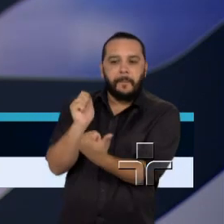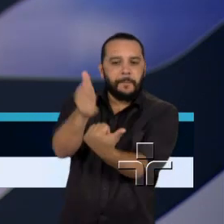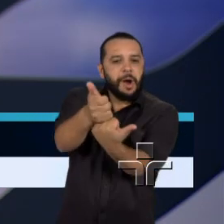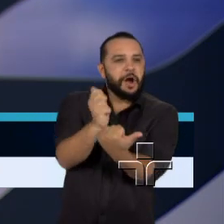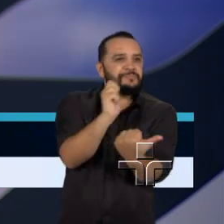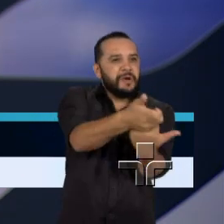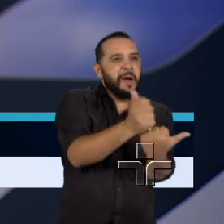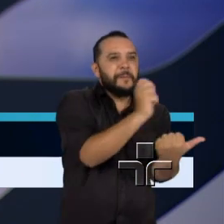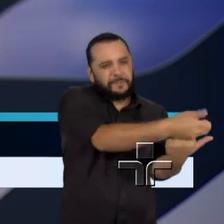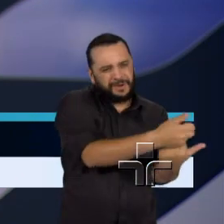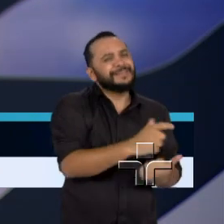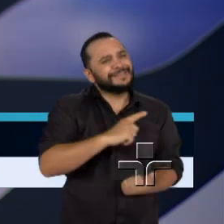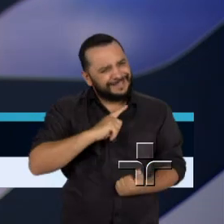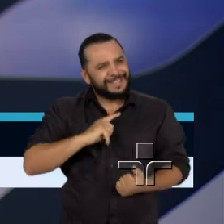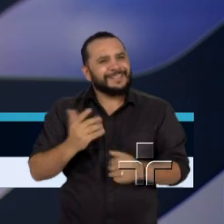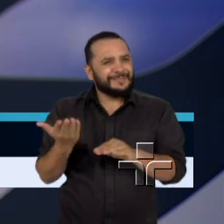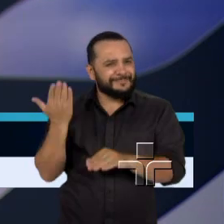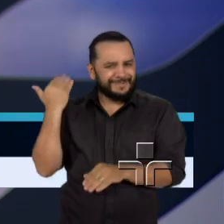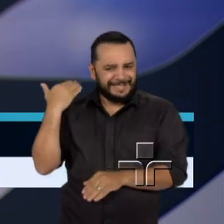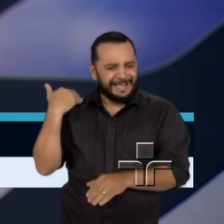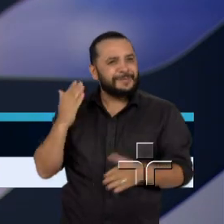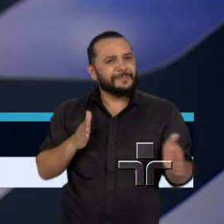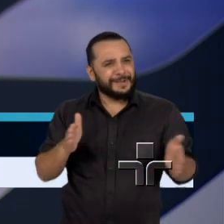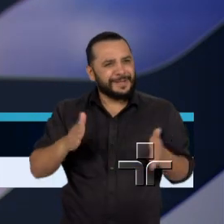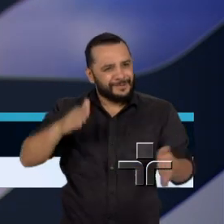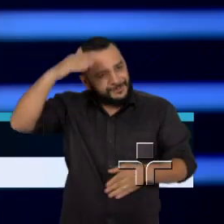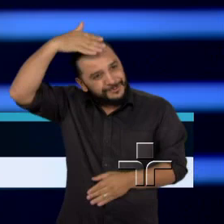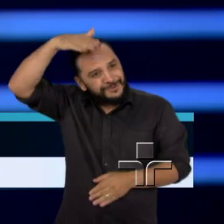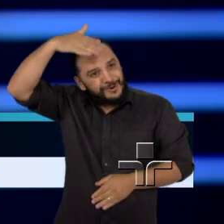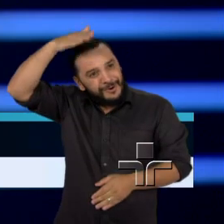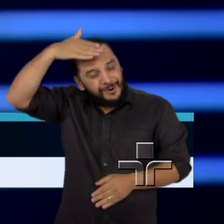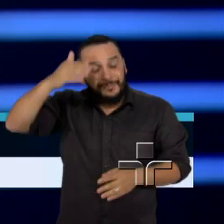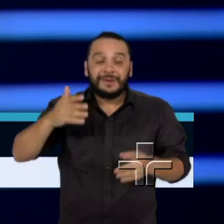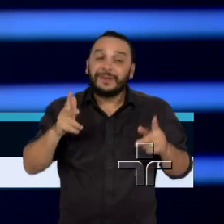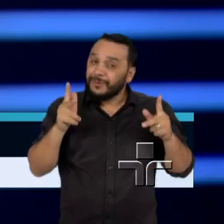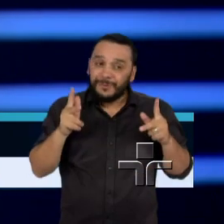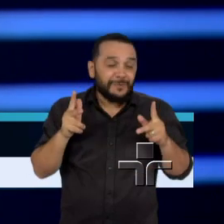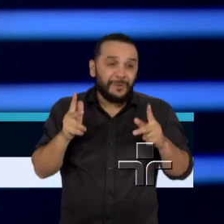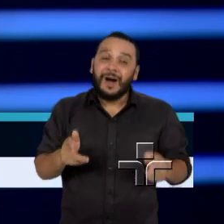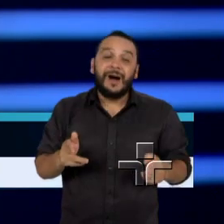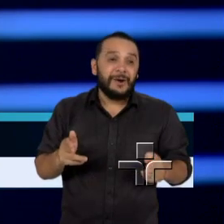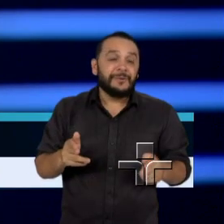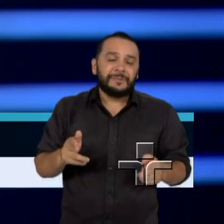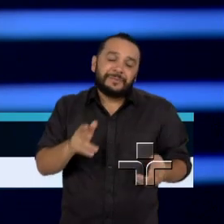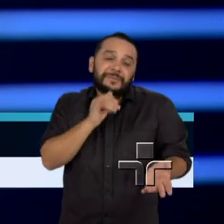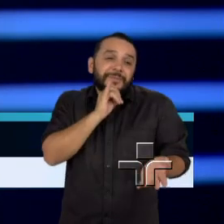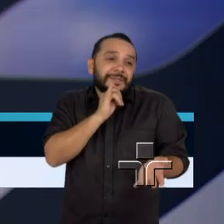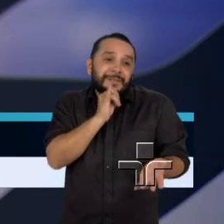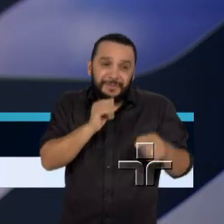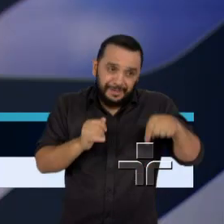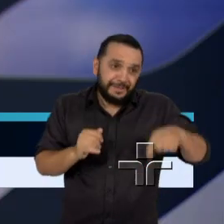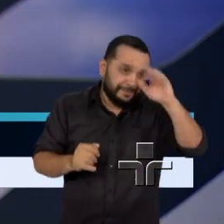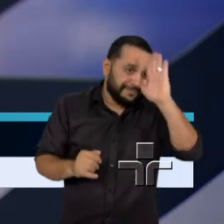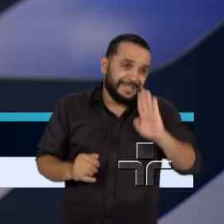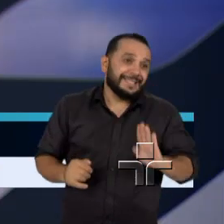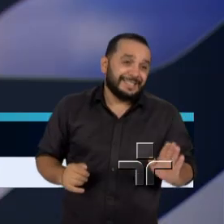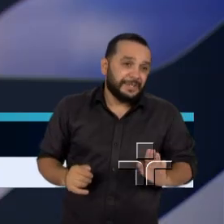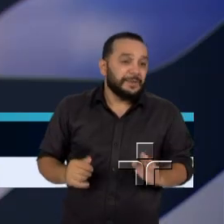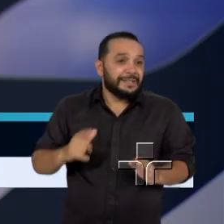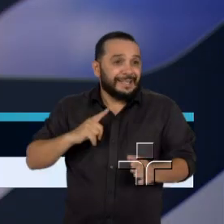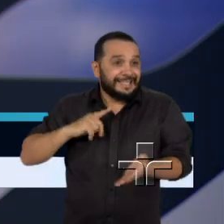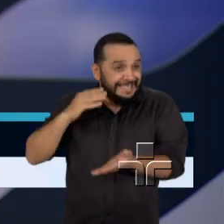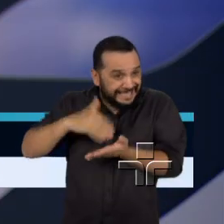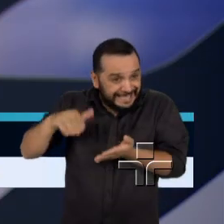no governo Trump, né? Veja que até agora ele praticamente não tem um secretário de defesa, que isso é uma posição